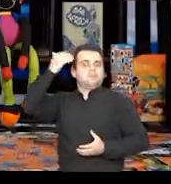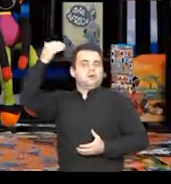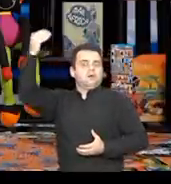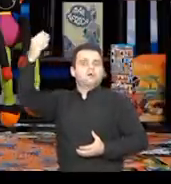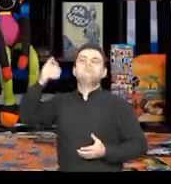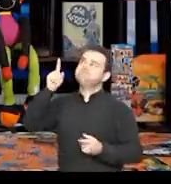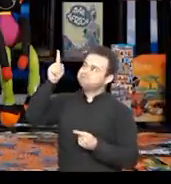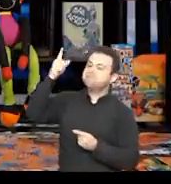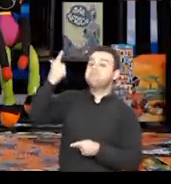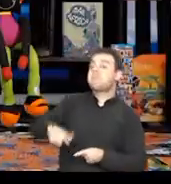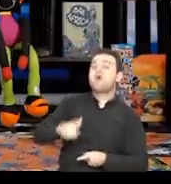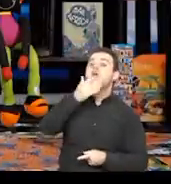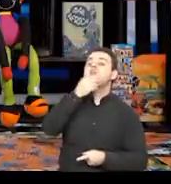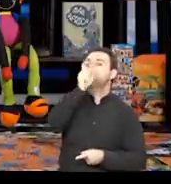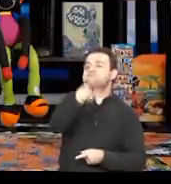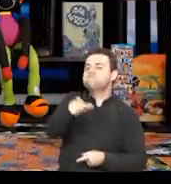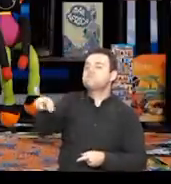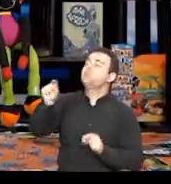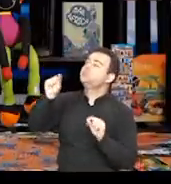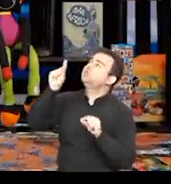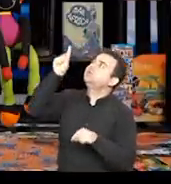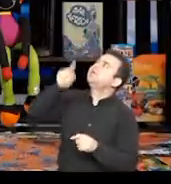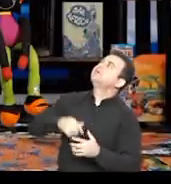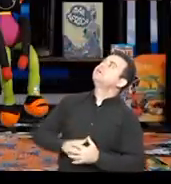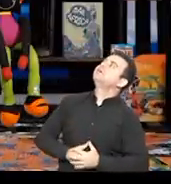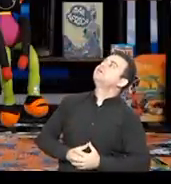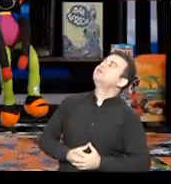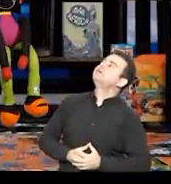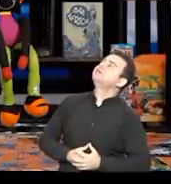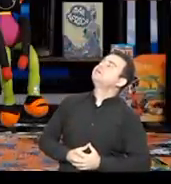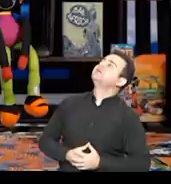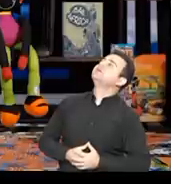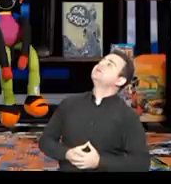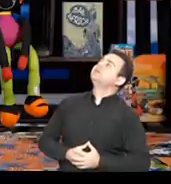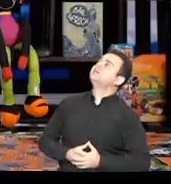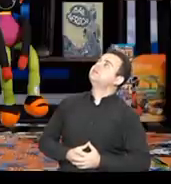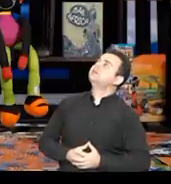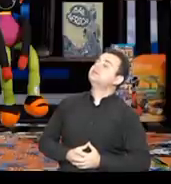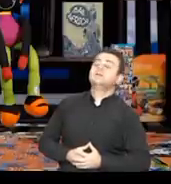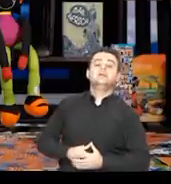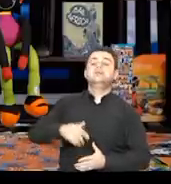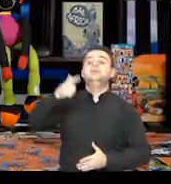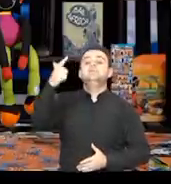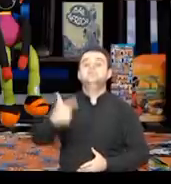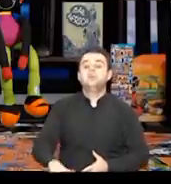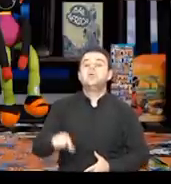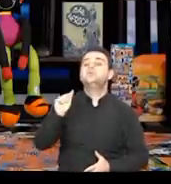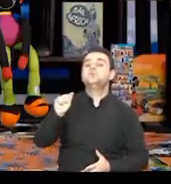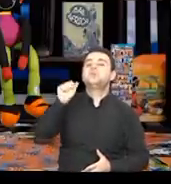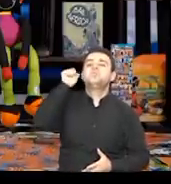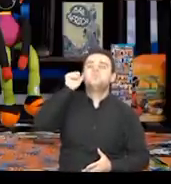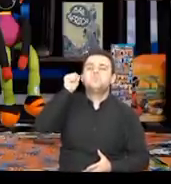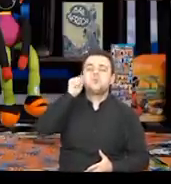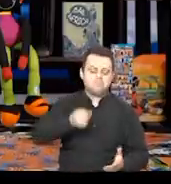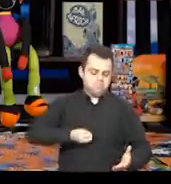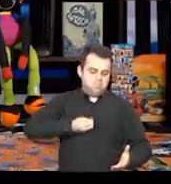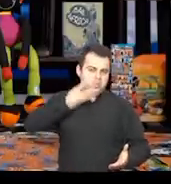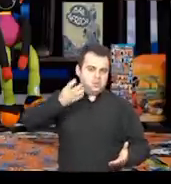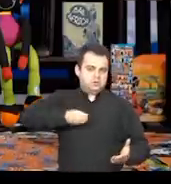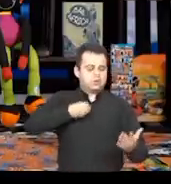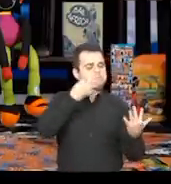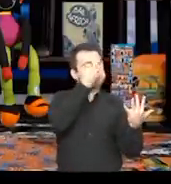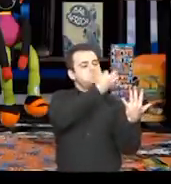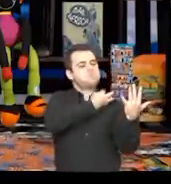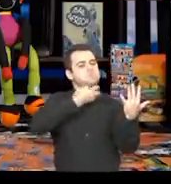Simonal. Magia negra é Drogba, Fela Kuti. Magia negra é Dona Edith recitando poesia no sarau